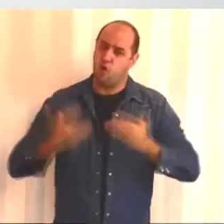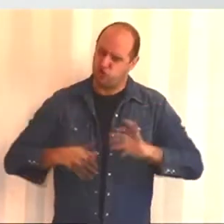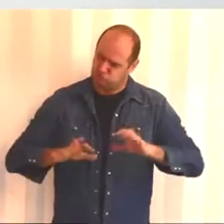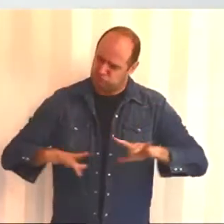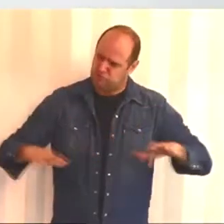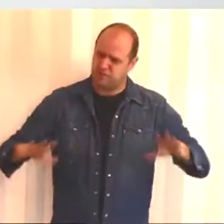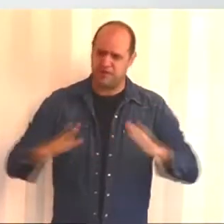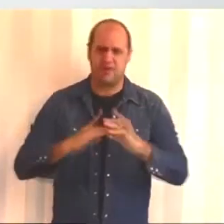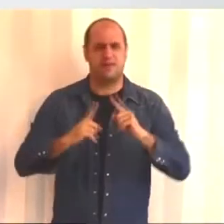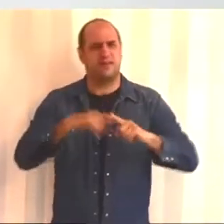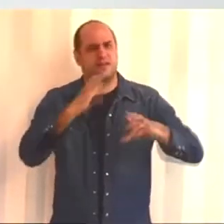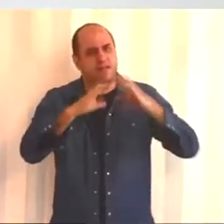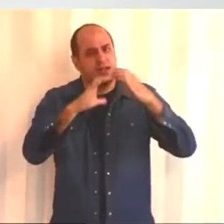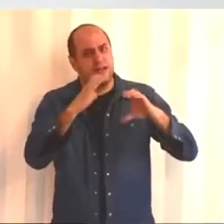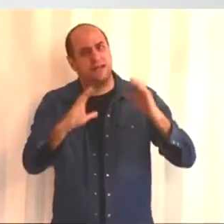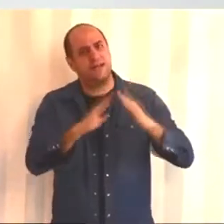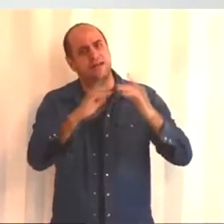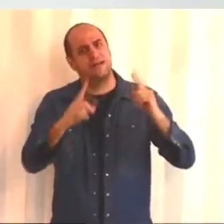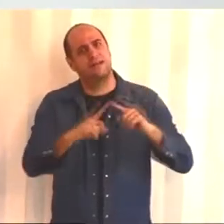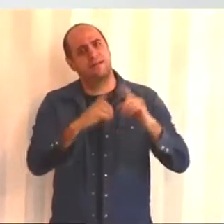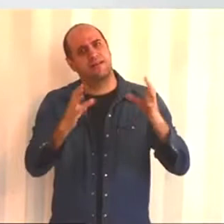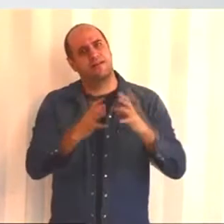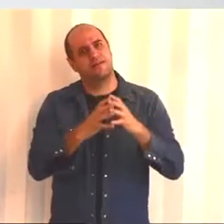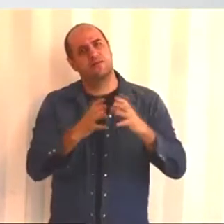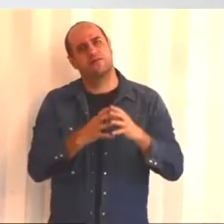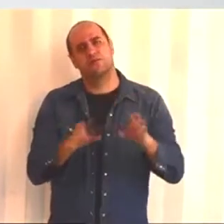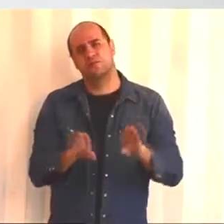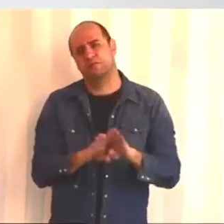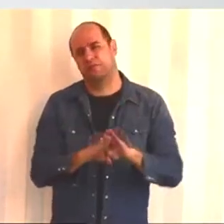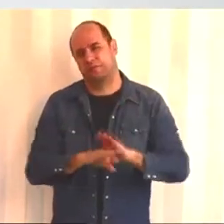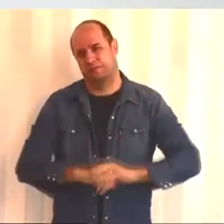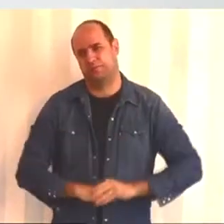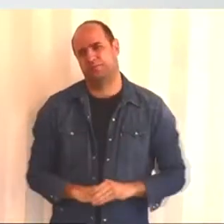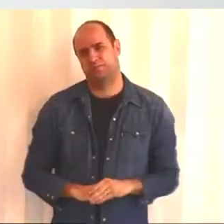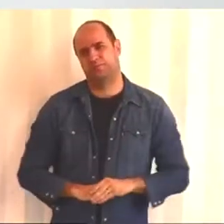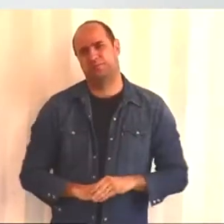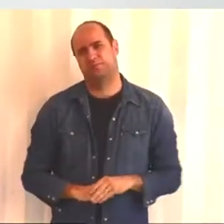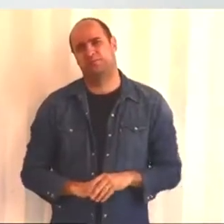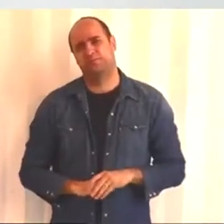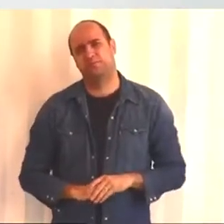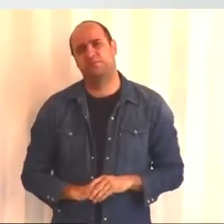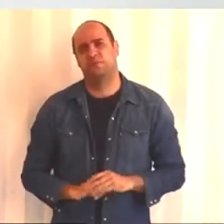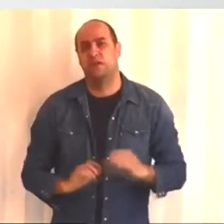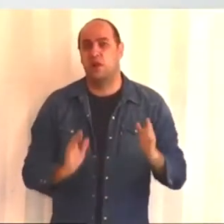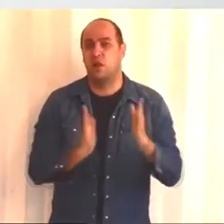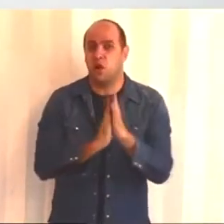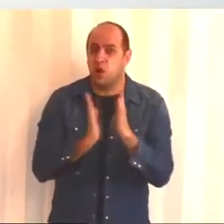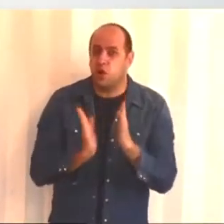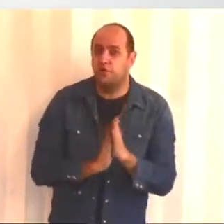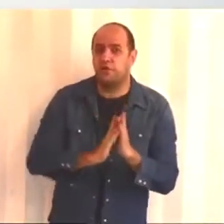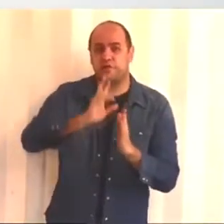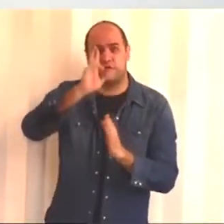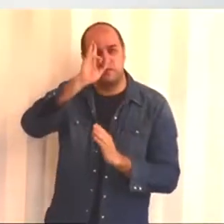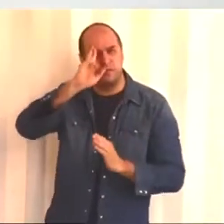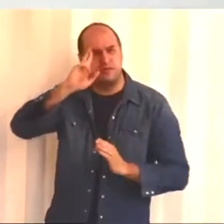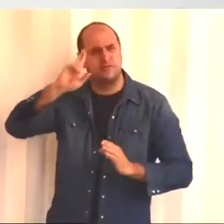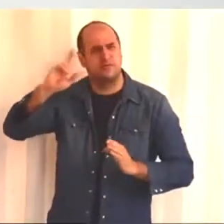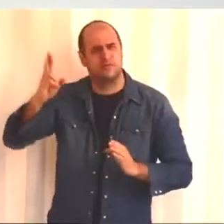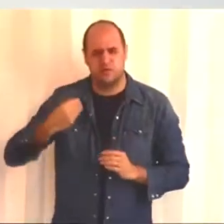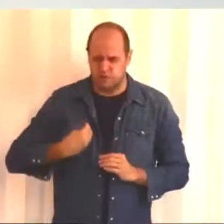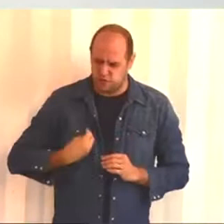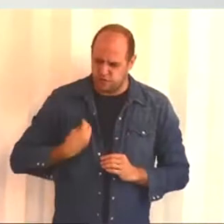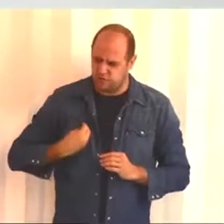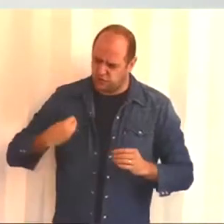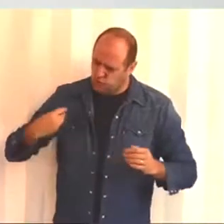tocando na igreja, já estou cantando num dos grupos musicais da igreja. Eu louvarei ao Senhor durante